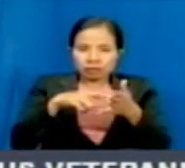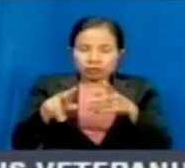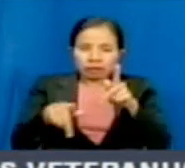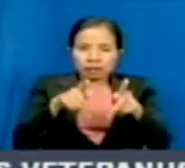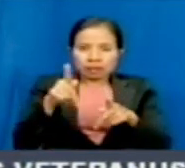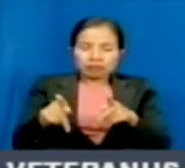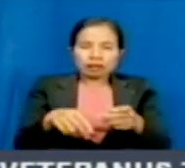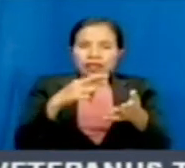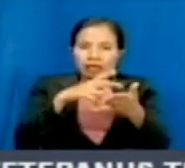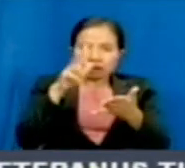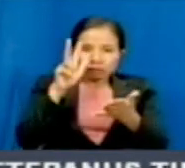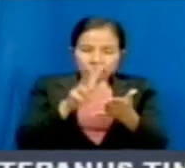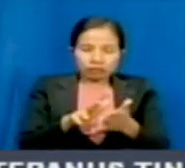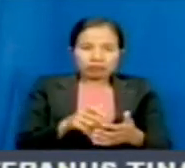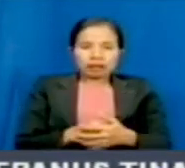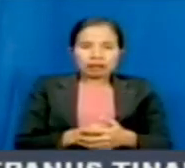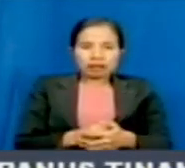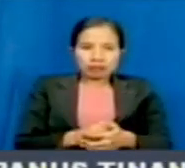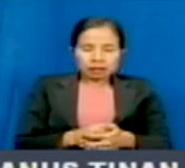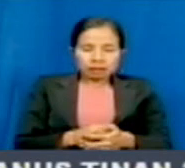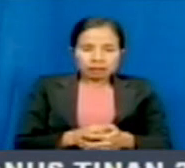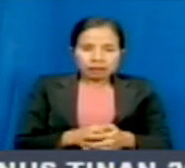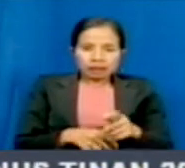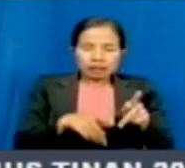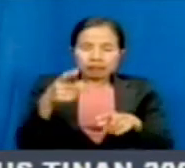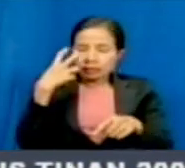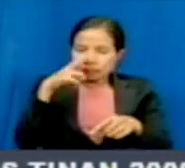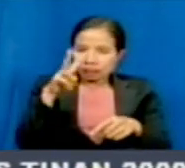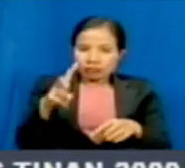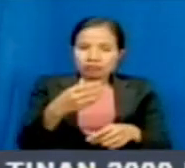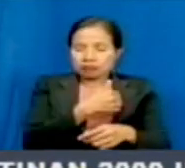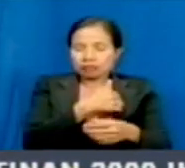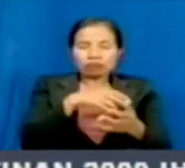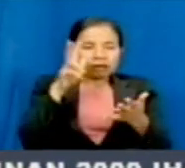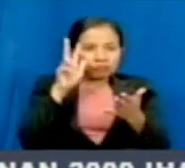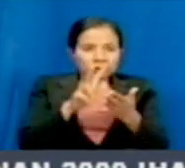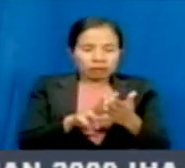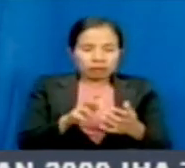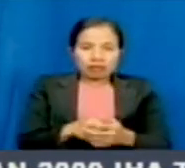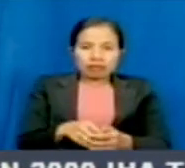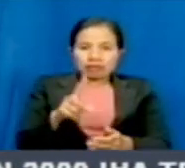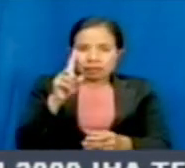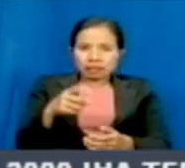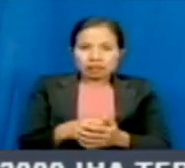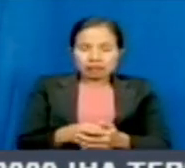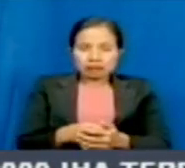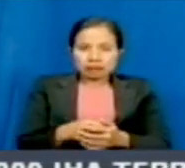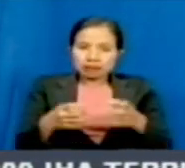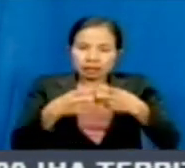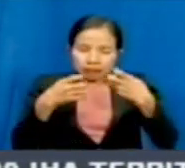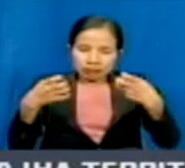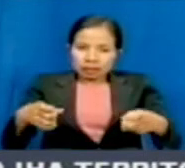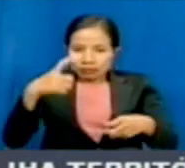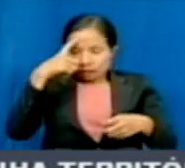emanene aprovado ona. Aprovado lang, verificado ona, se deu aprovado. Ida se deu até tidak excluído. Tamba